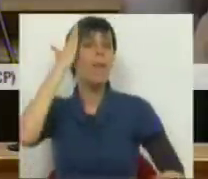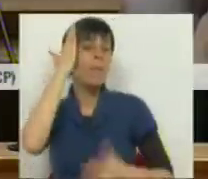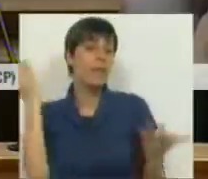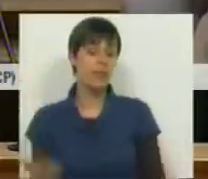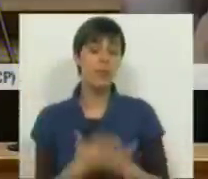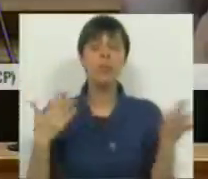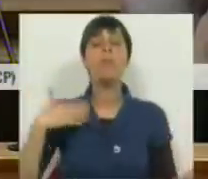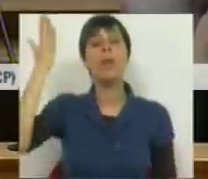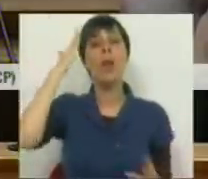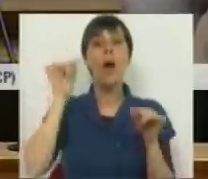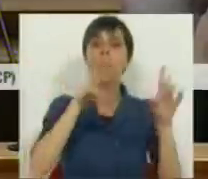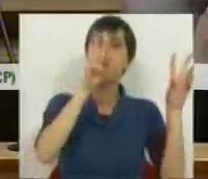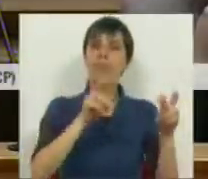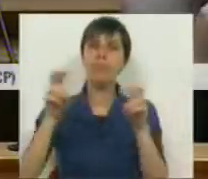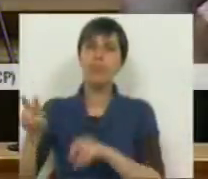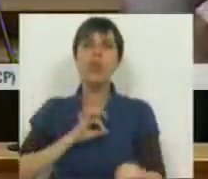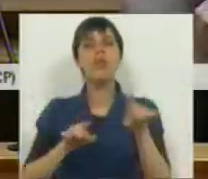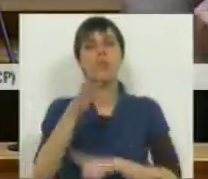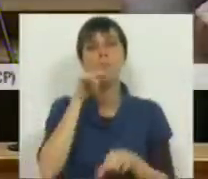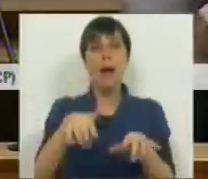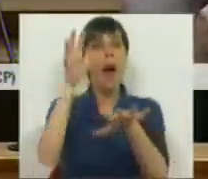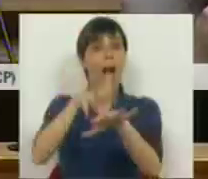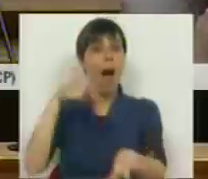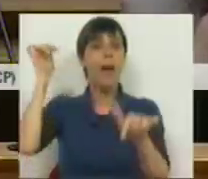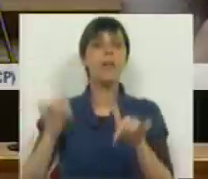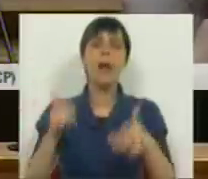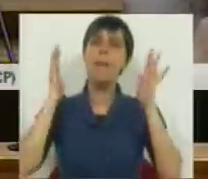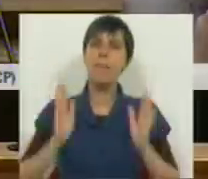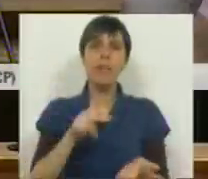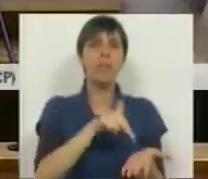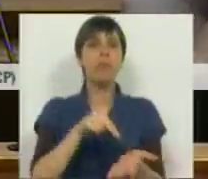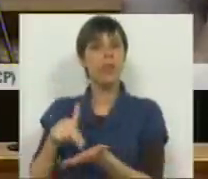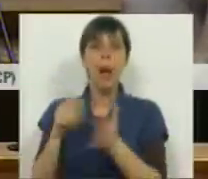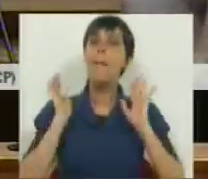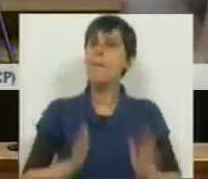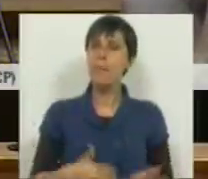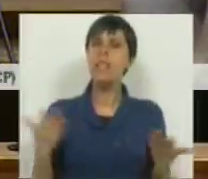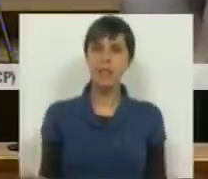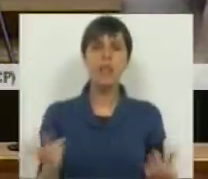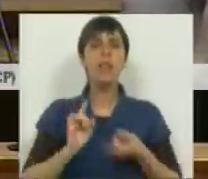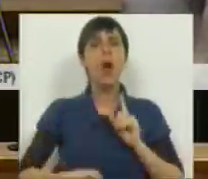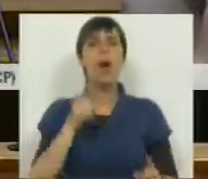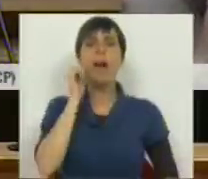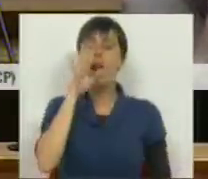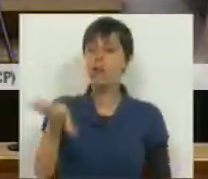previsto. E eu acho que é sobre estas matérias, Sr. Deputado, que esta Assembleia tem que tomar posições. E